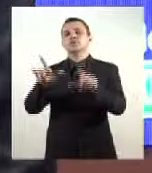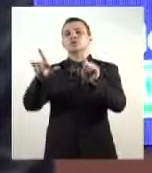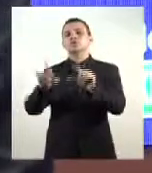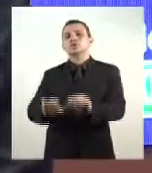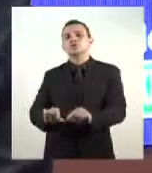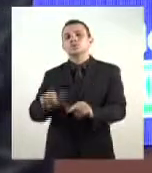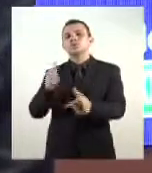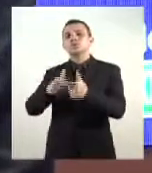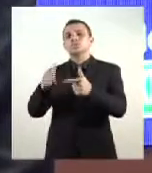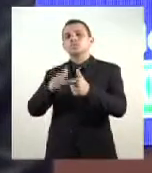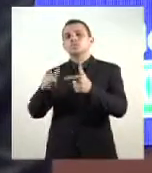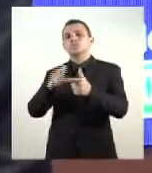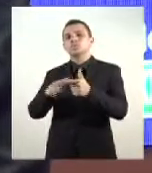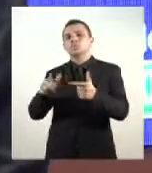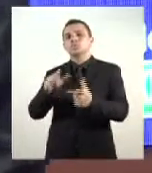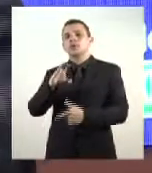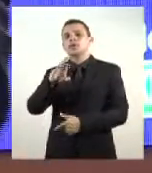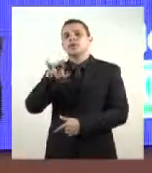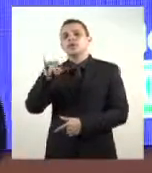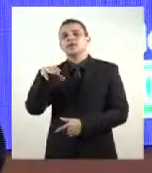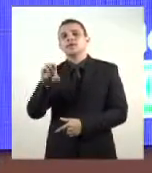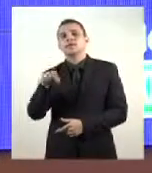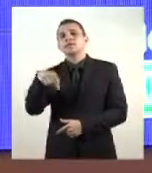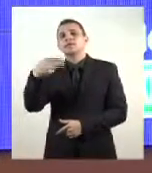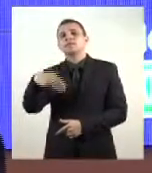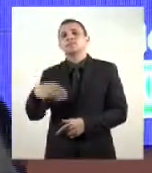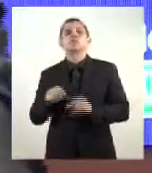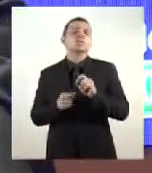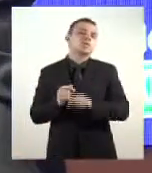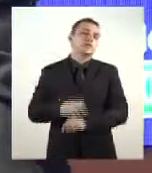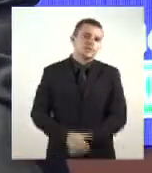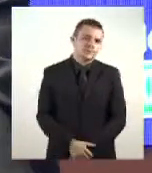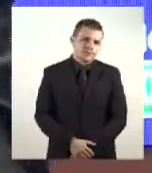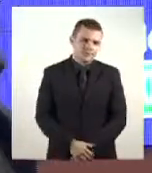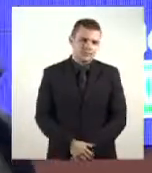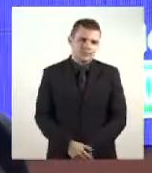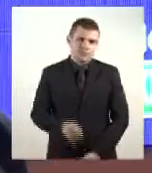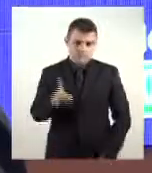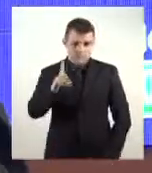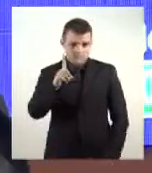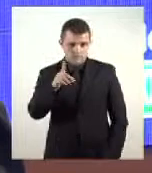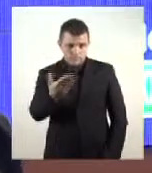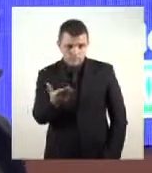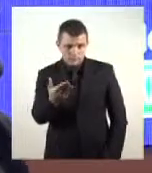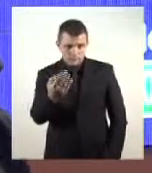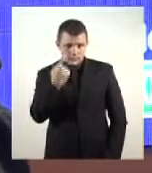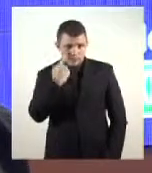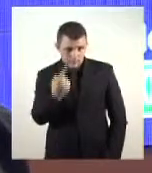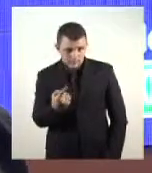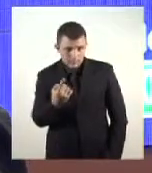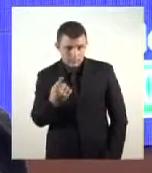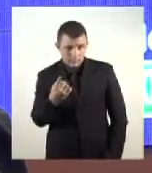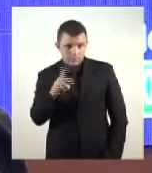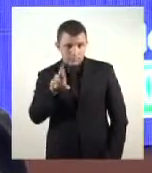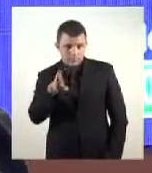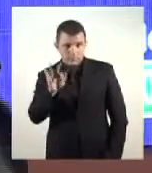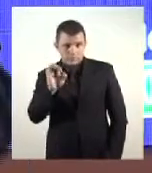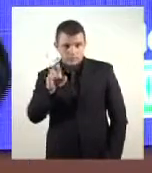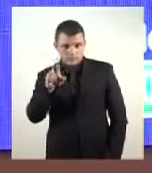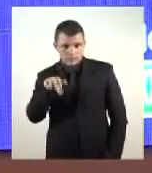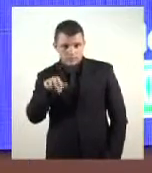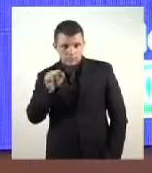vai diminuir os índices de criminalidade? Vossa Excelência já viu, doutor Fernando Furtado, algum bairro aqui, o